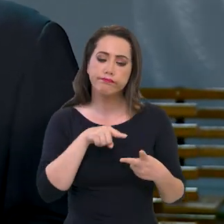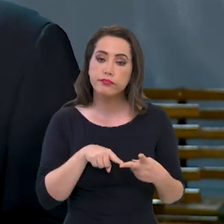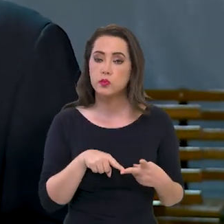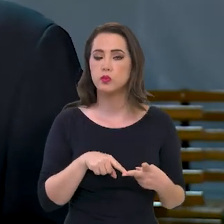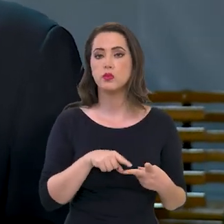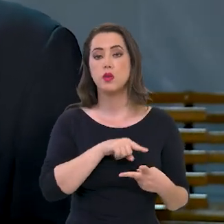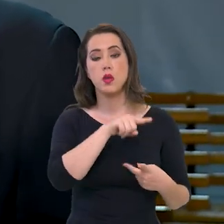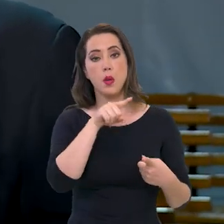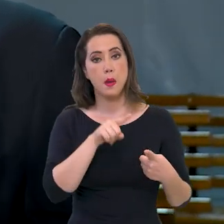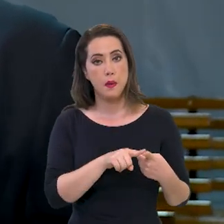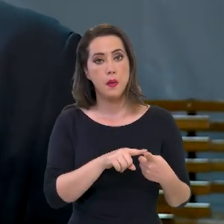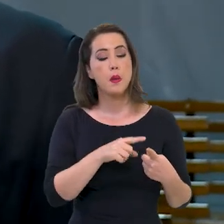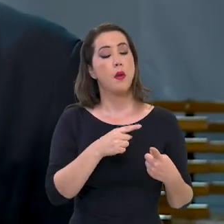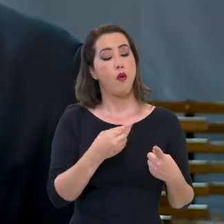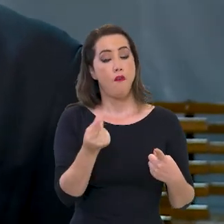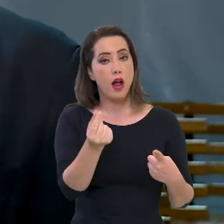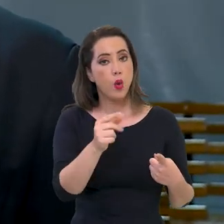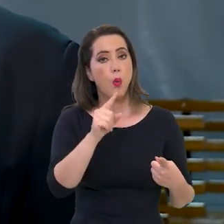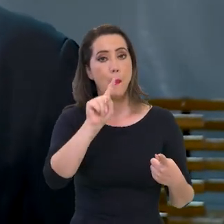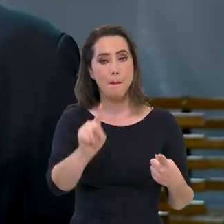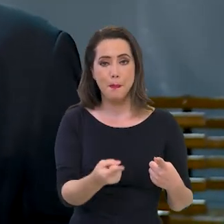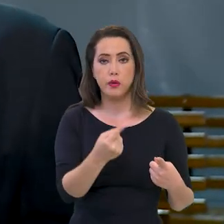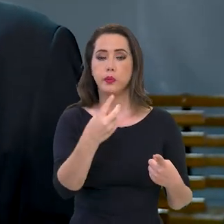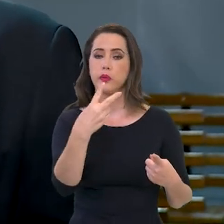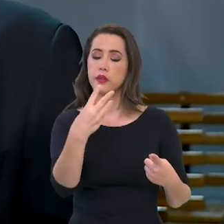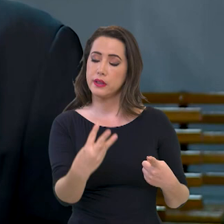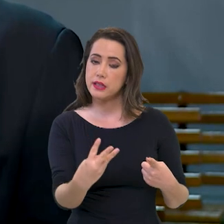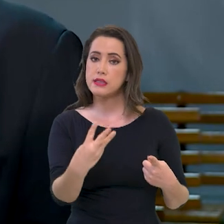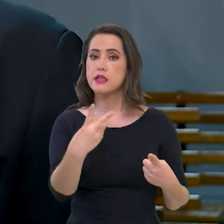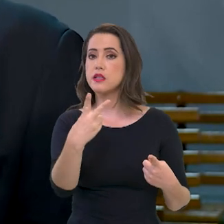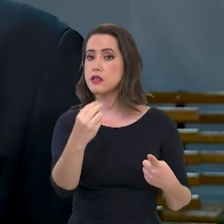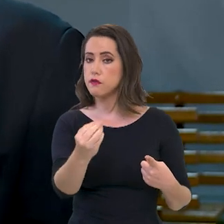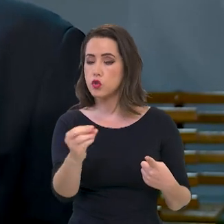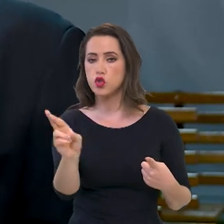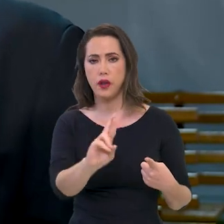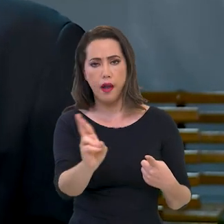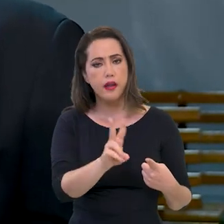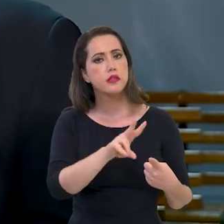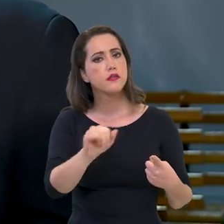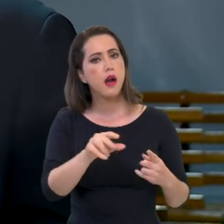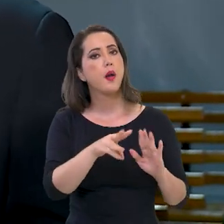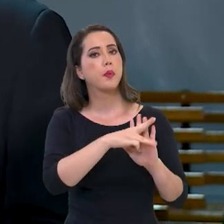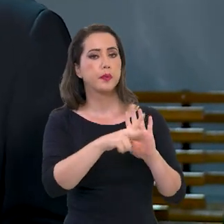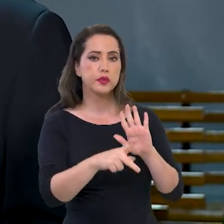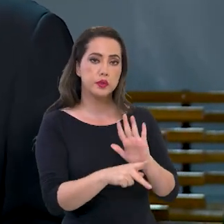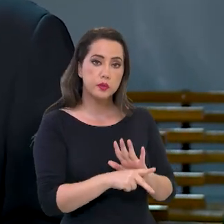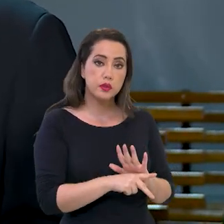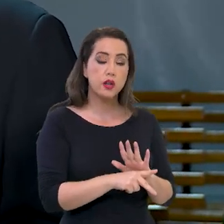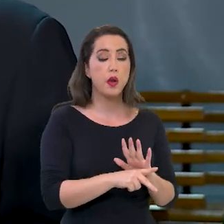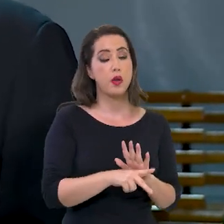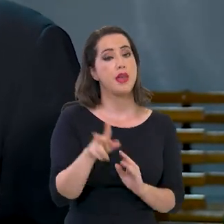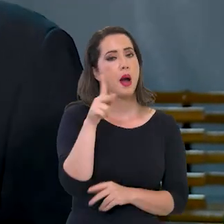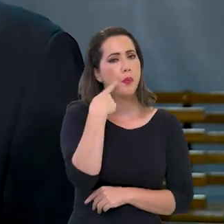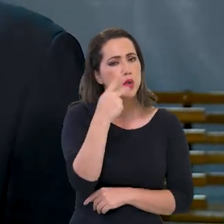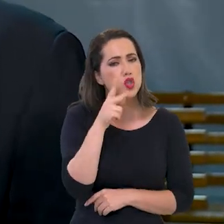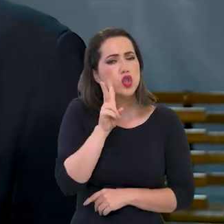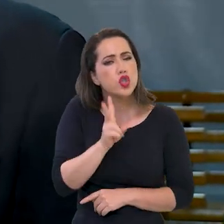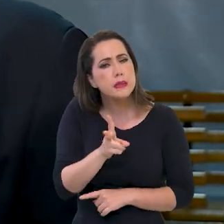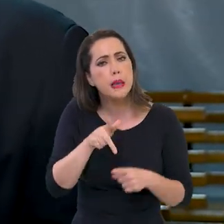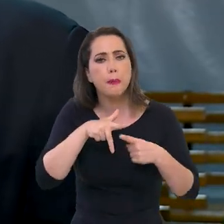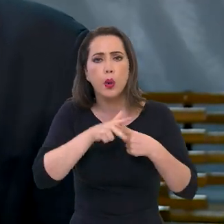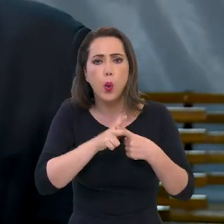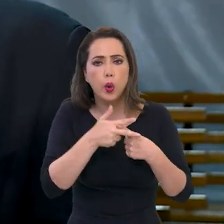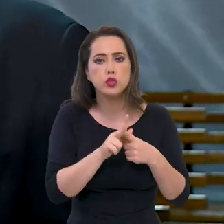dois formatos. R$ 1.320 vai por medida provisória. E a política de recuperação